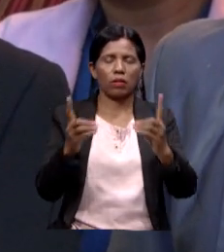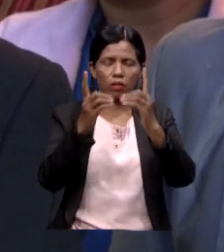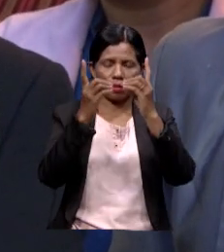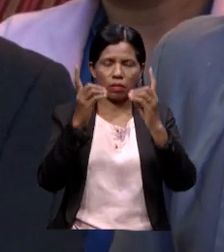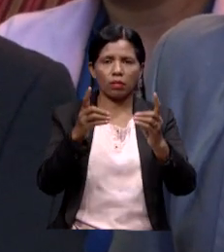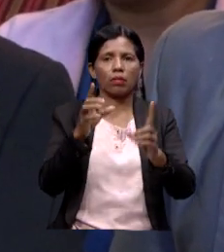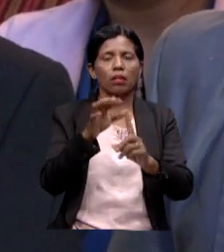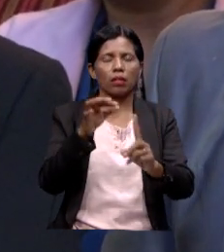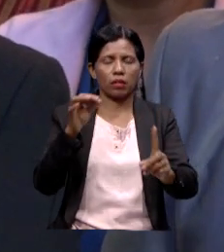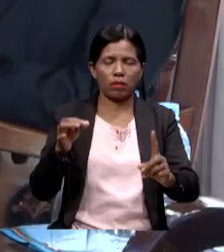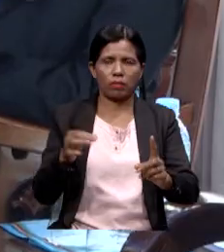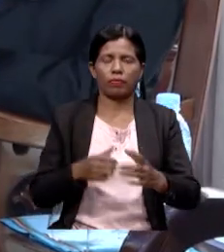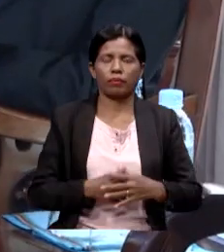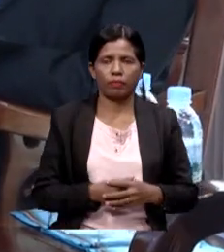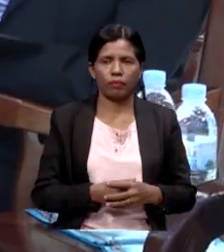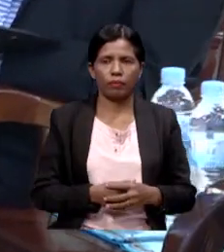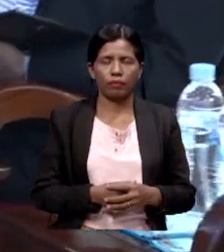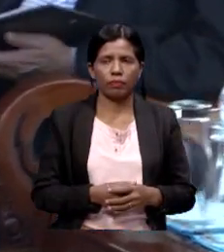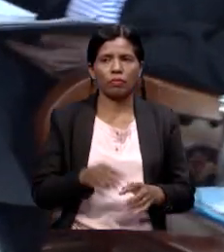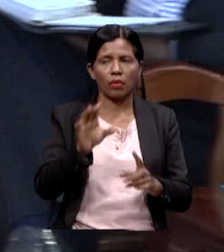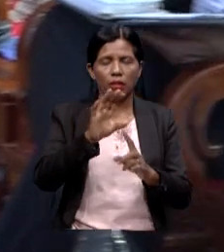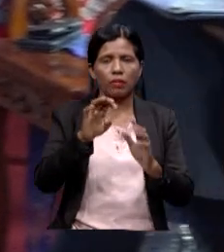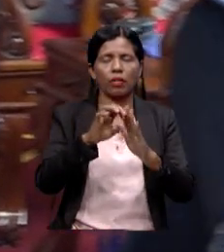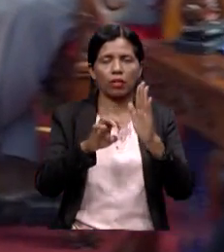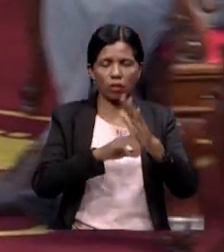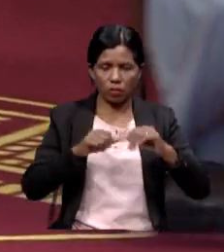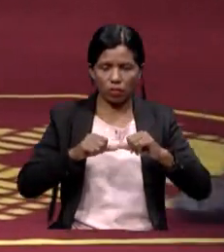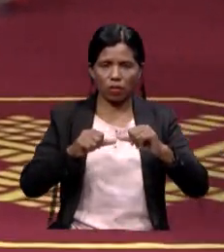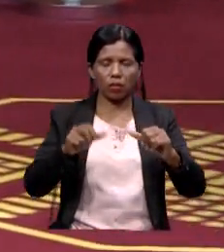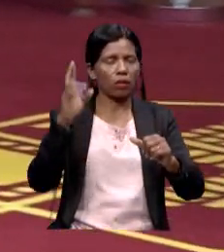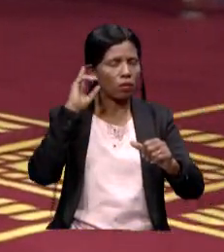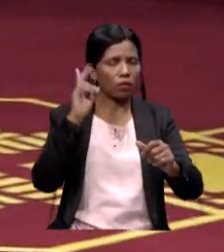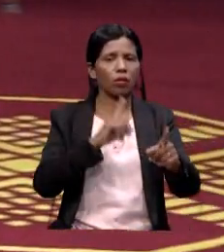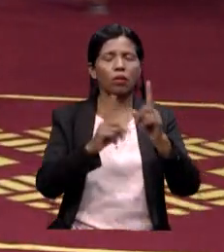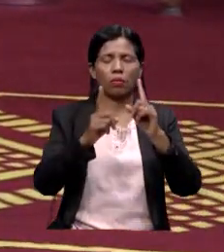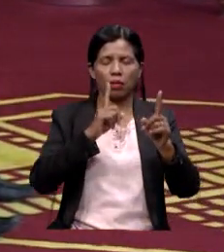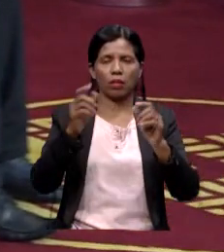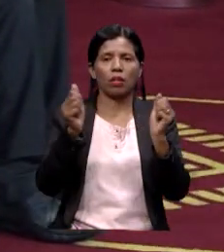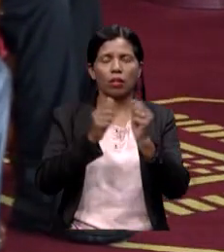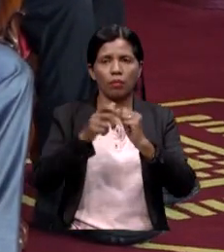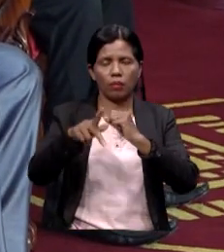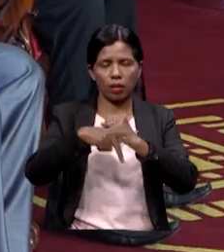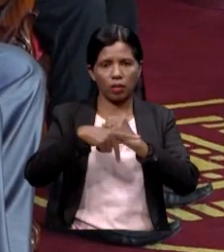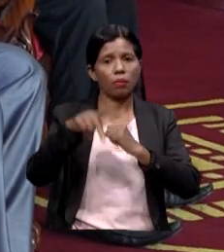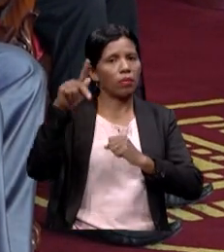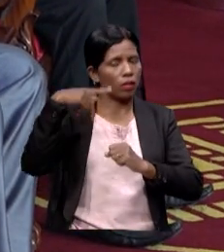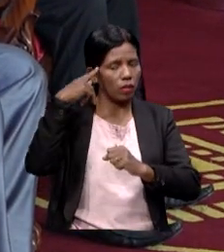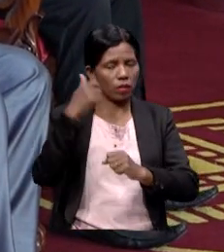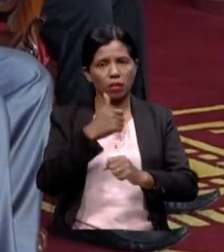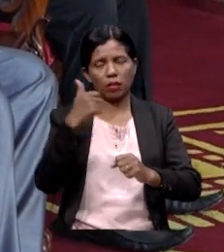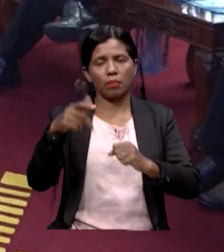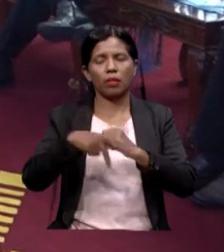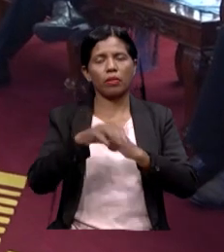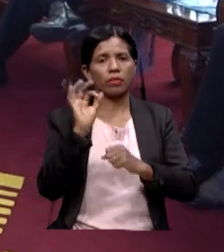da República, nem decreta. Se festaram se continua rona no halo consultação ao Partido Político Siracelo, Hanessa